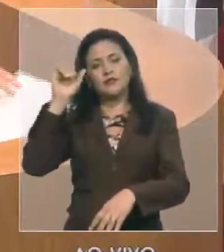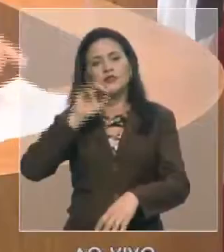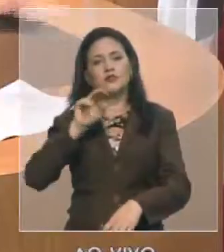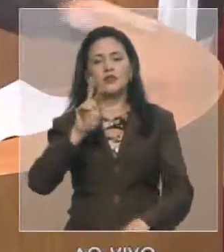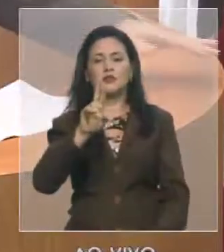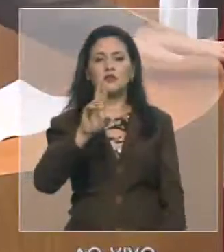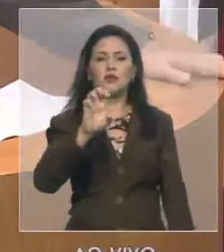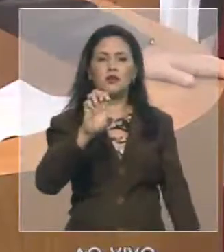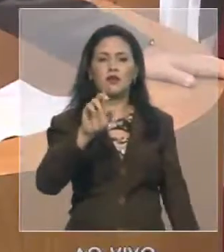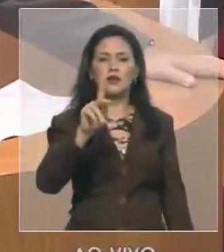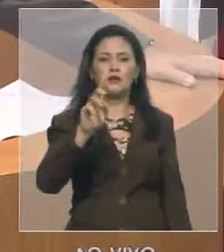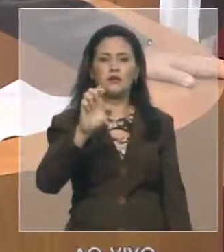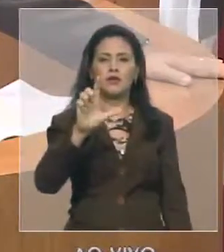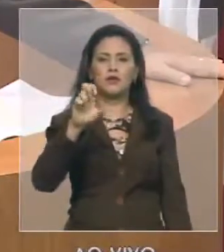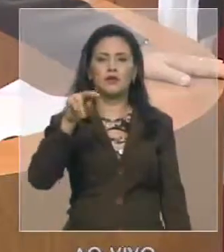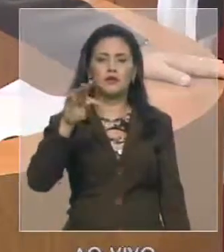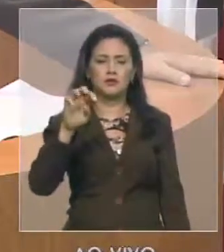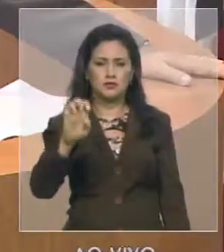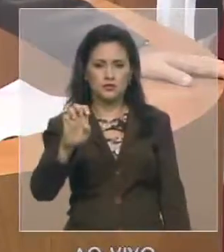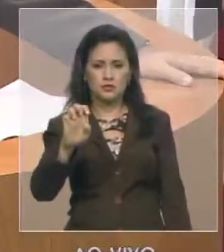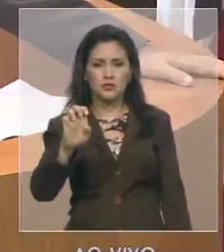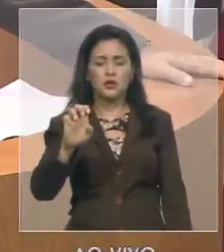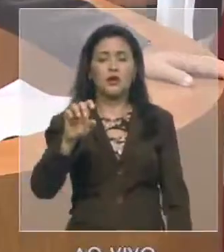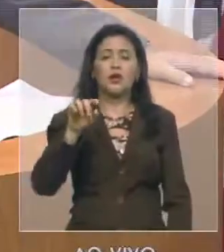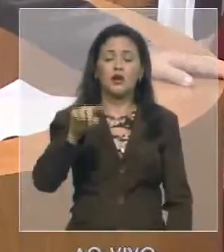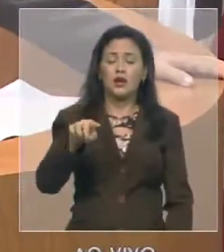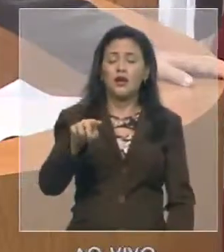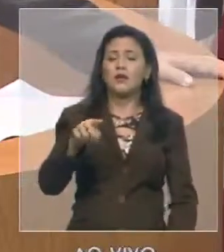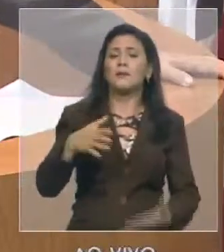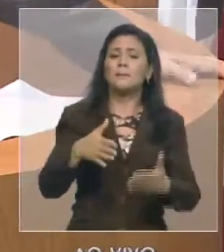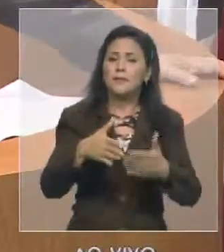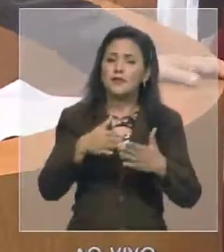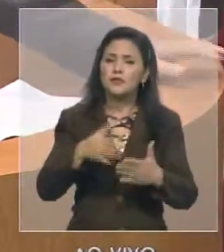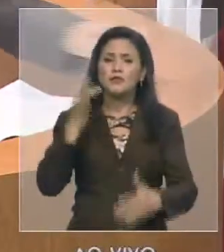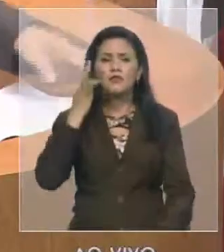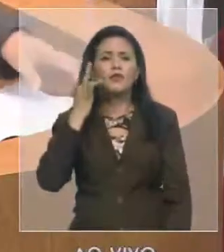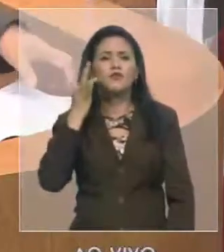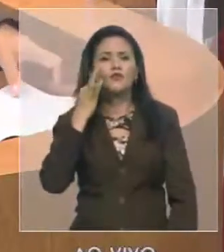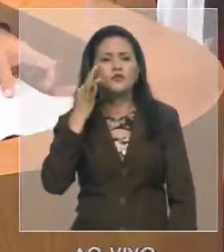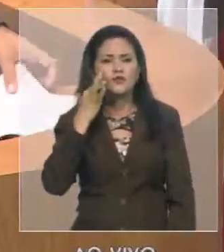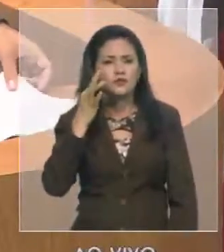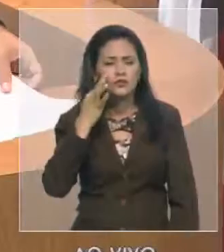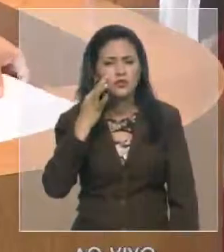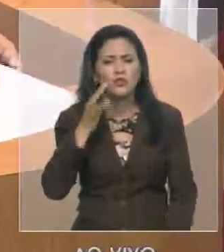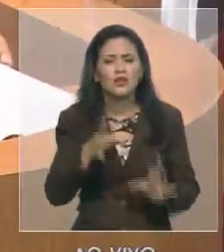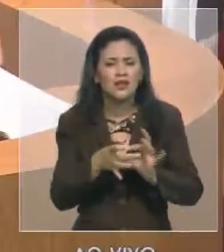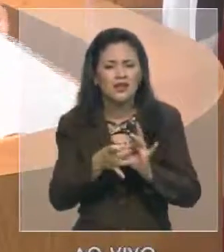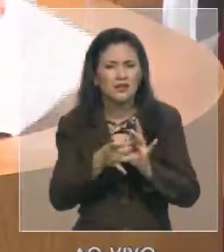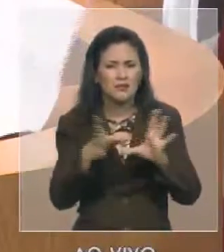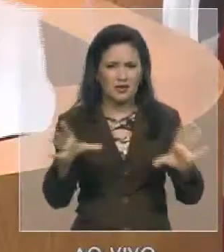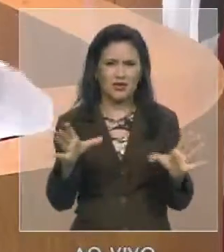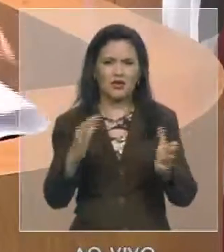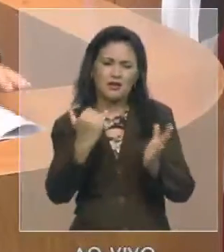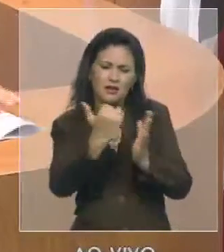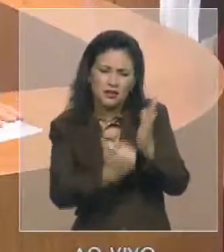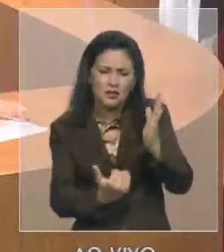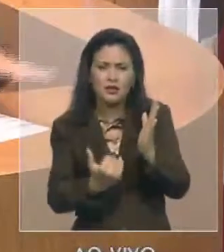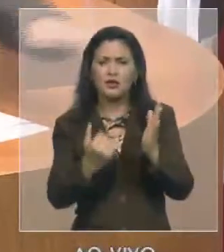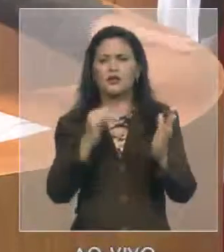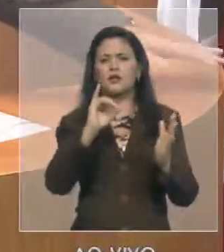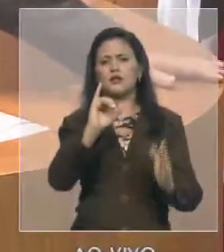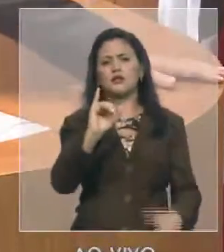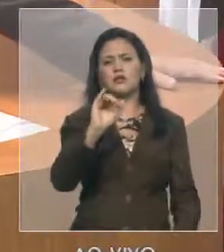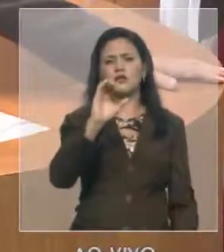esse desastre tão grande com a microcefalia. Venham pedir a ele que tenha a sensibilidade